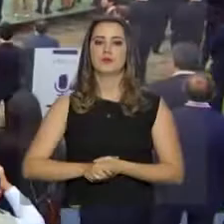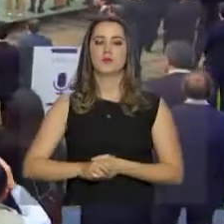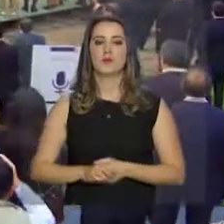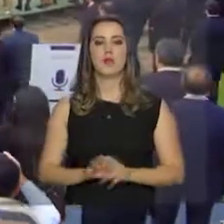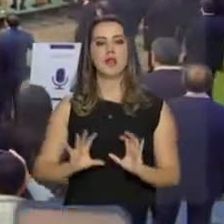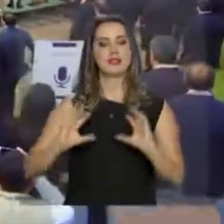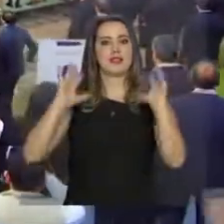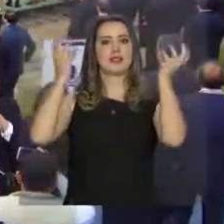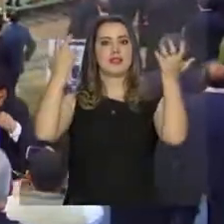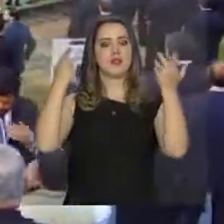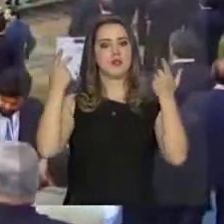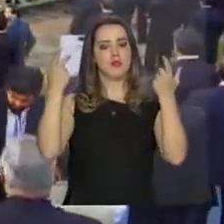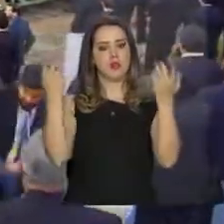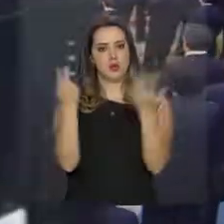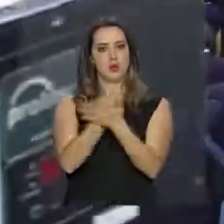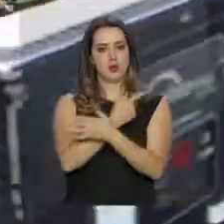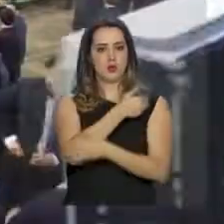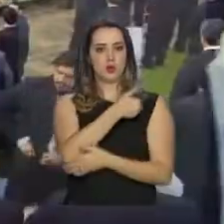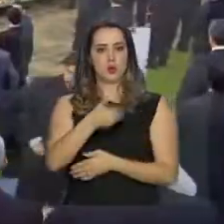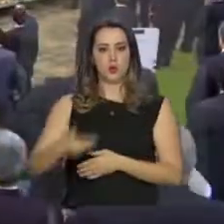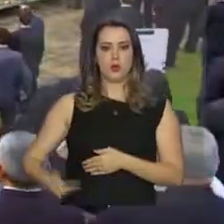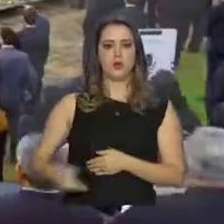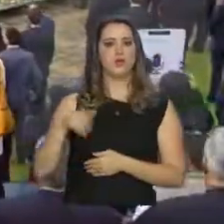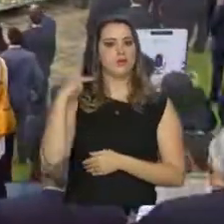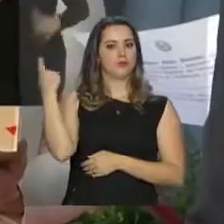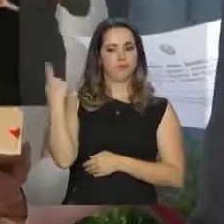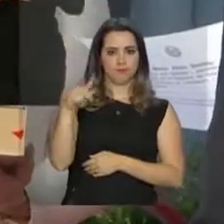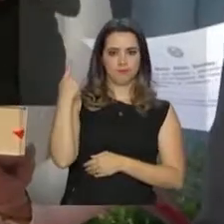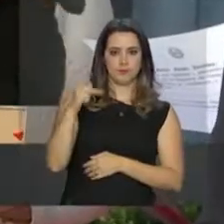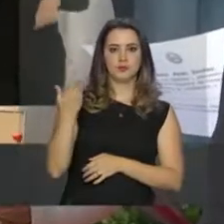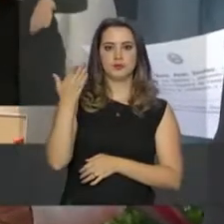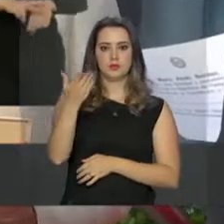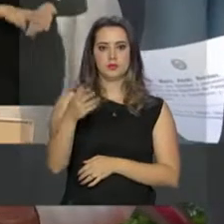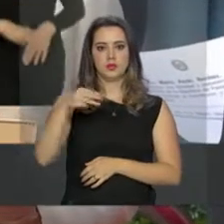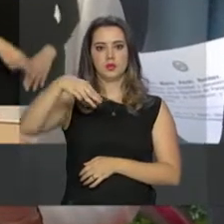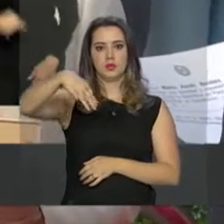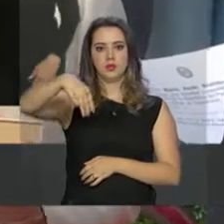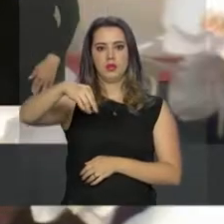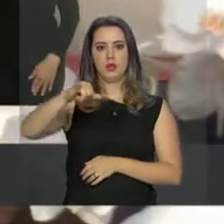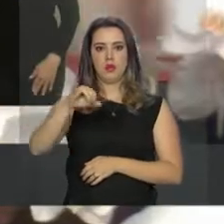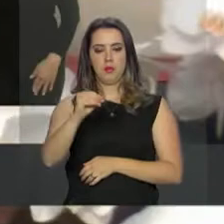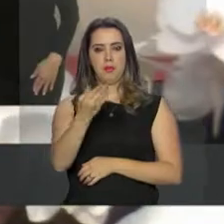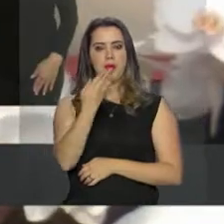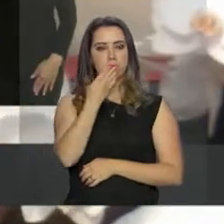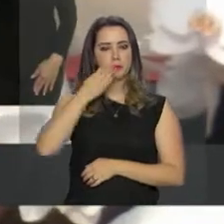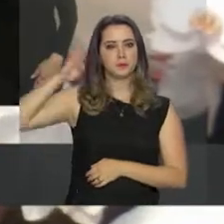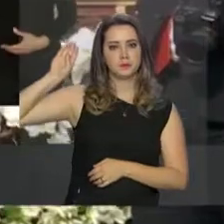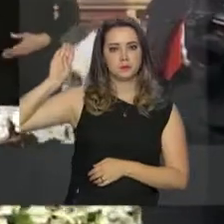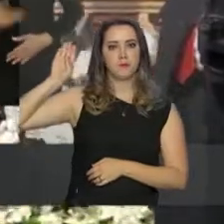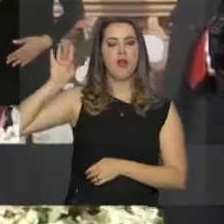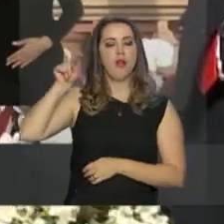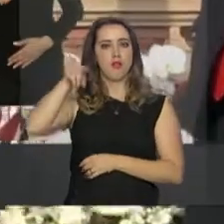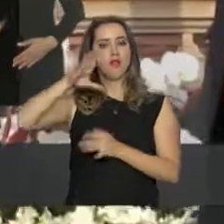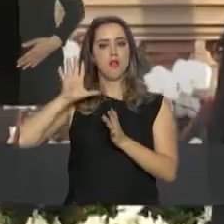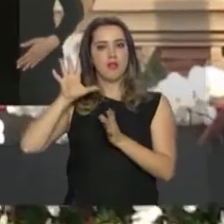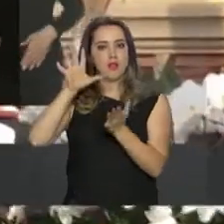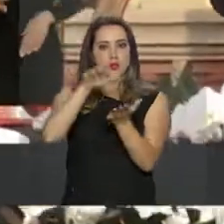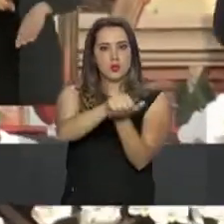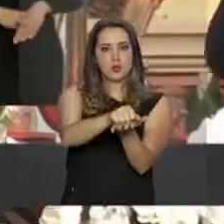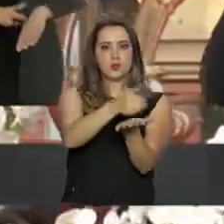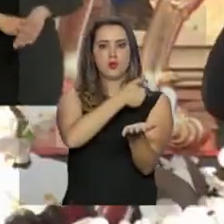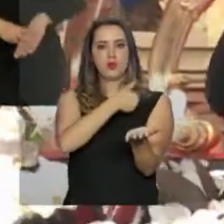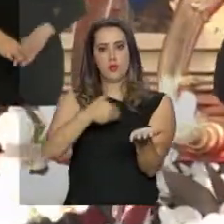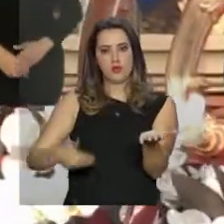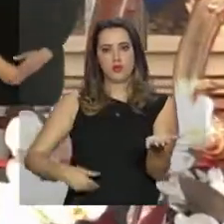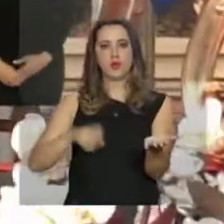A cerimônia foi no Palácio Elópes, sede do governo paraguaio. Mário Abdo Benítez fez o juramento e tomou posse para governar